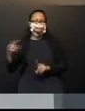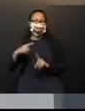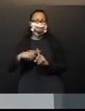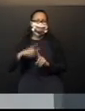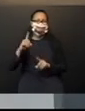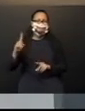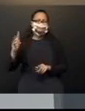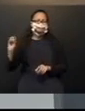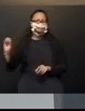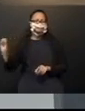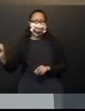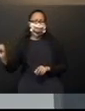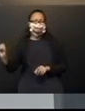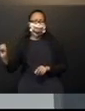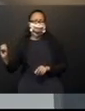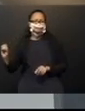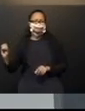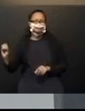100.